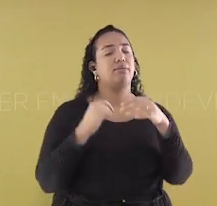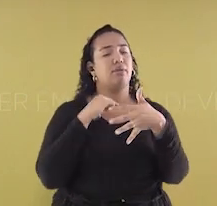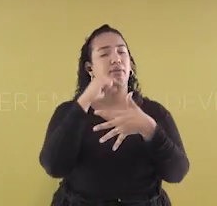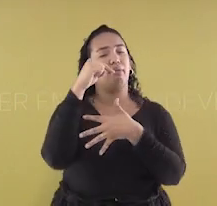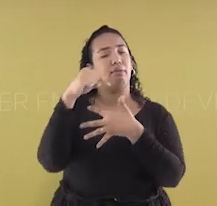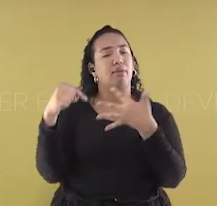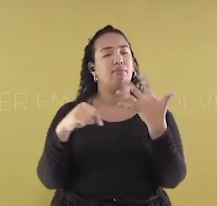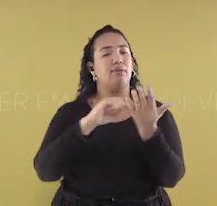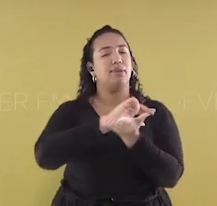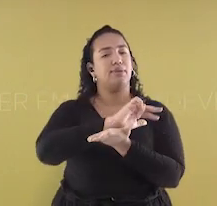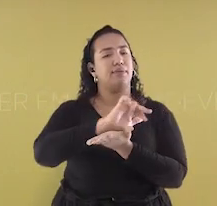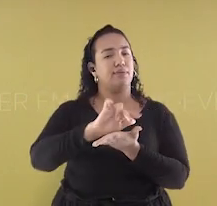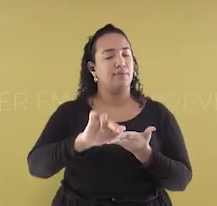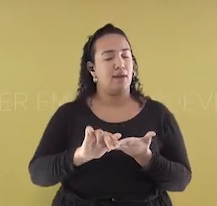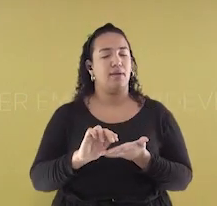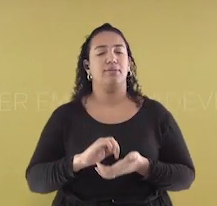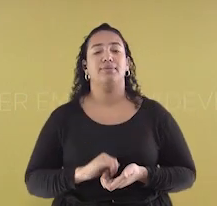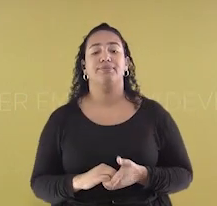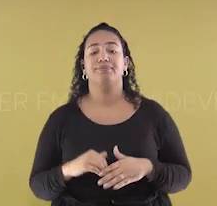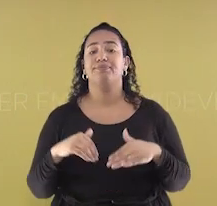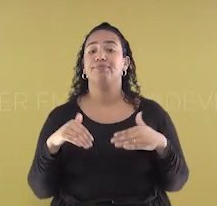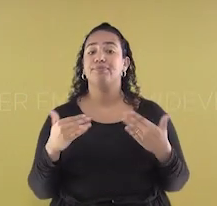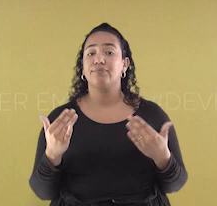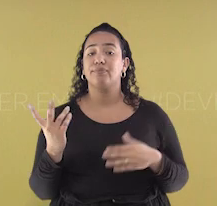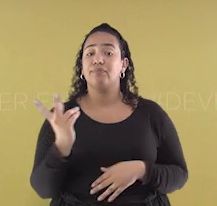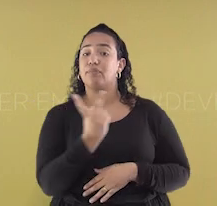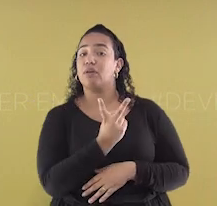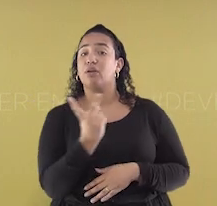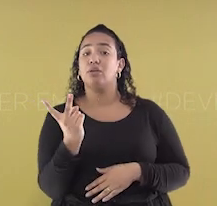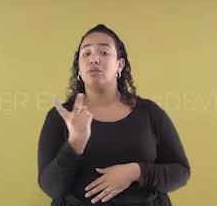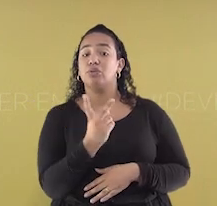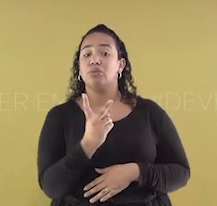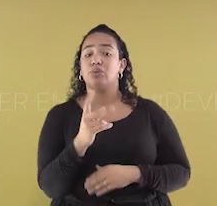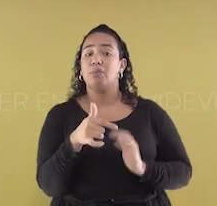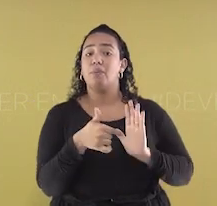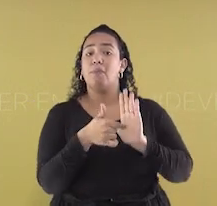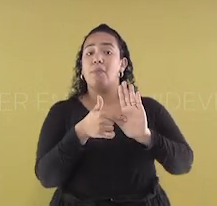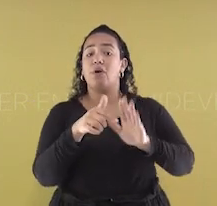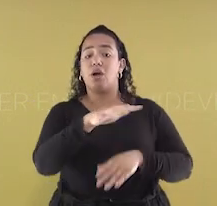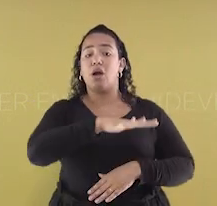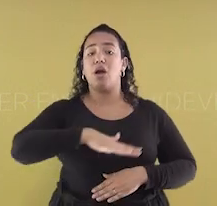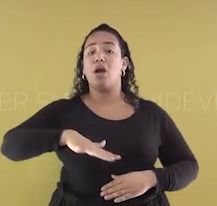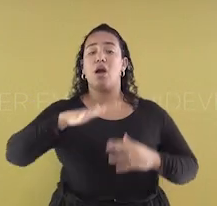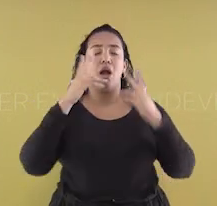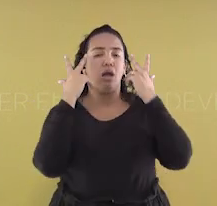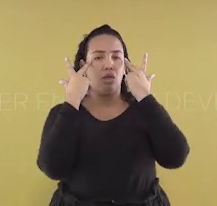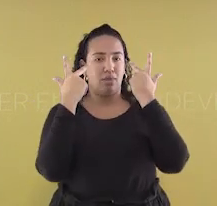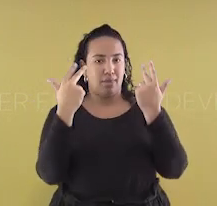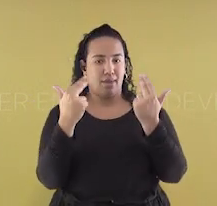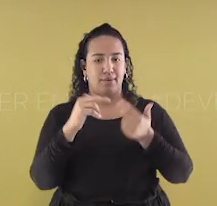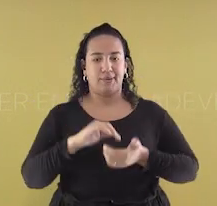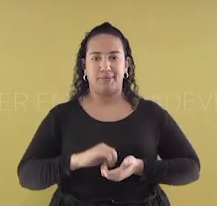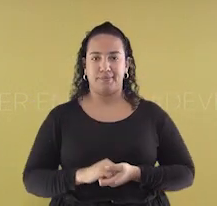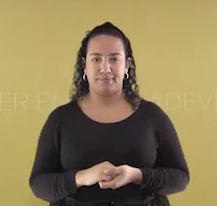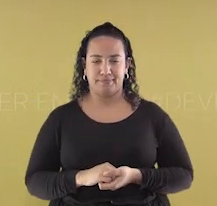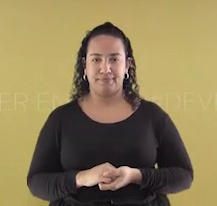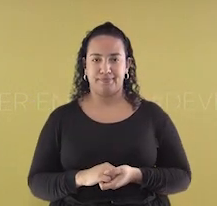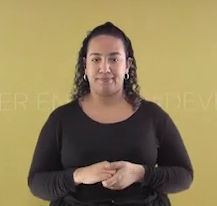de elementos da natureza. Qual dessas duas imagens mostra um espaço